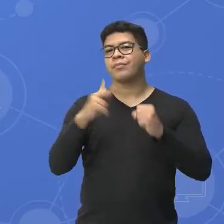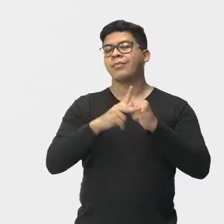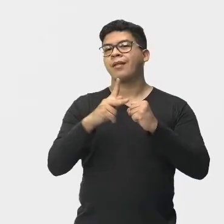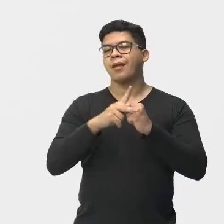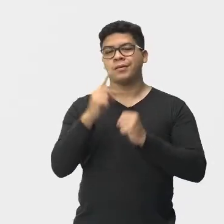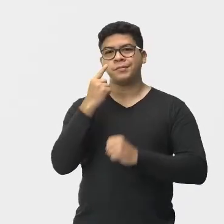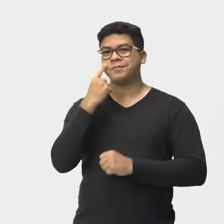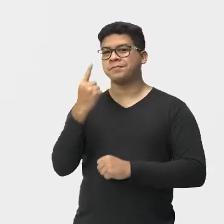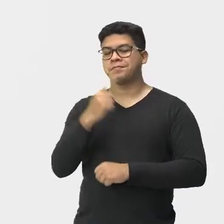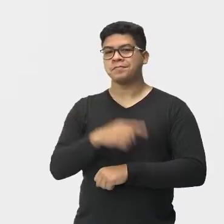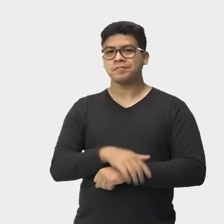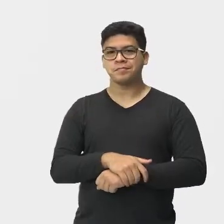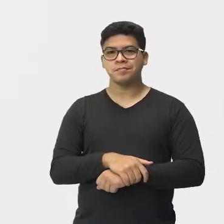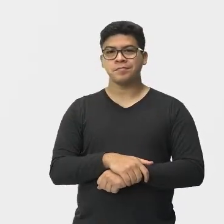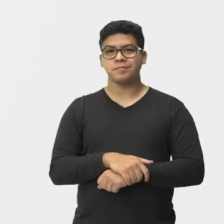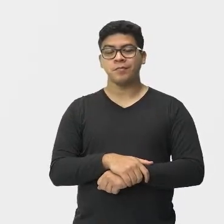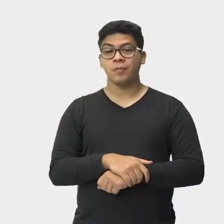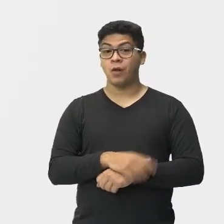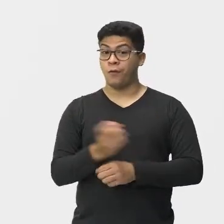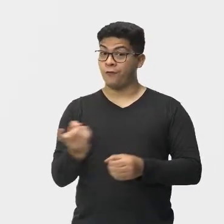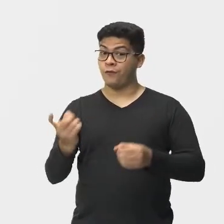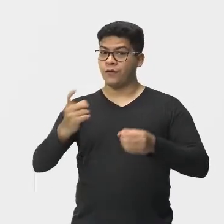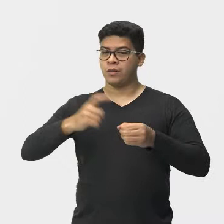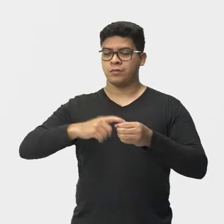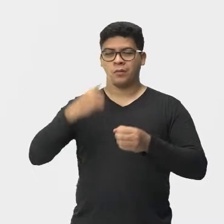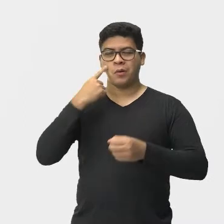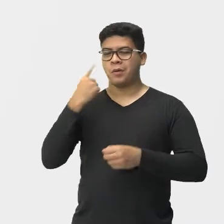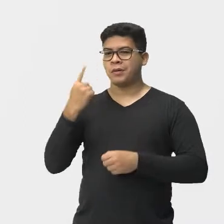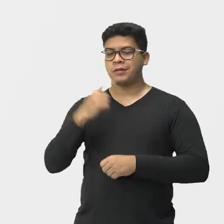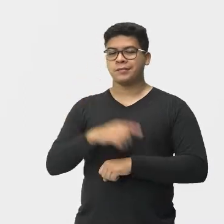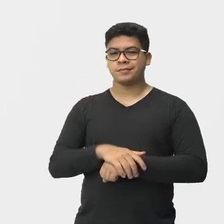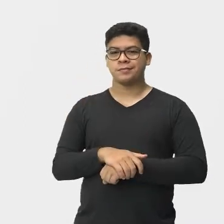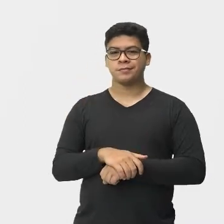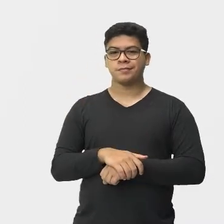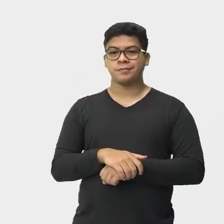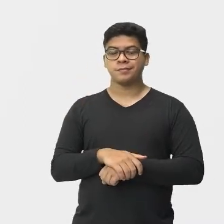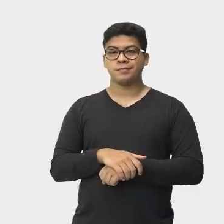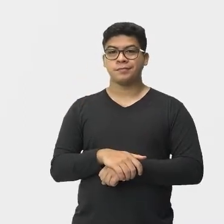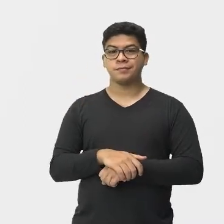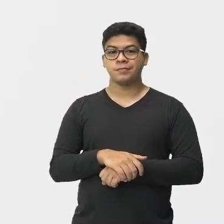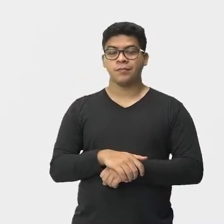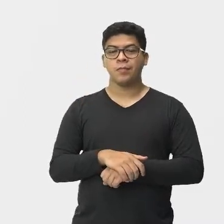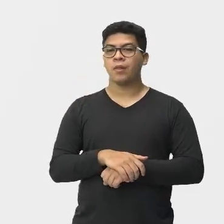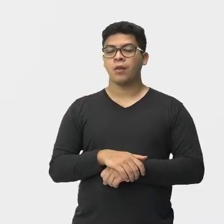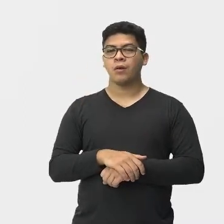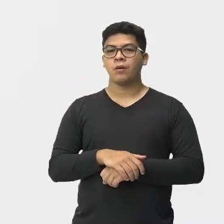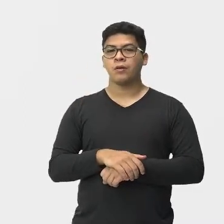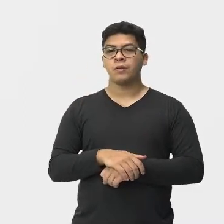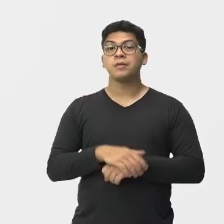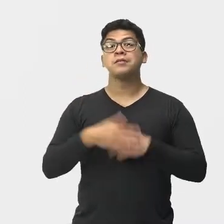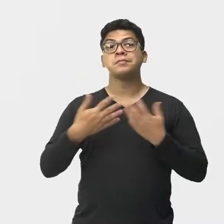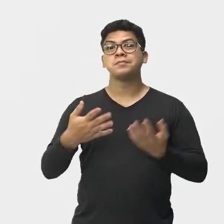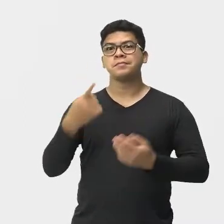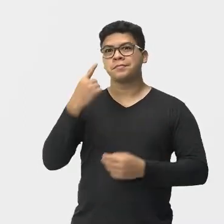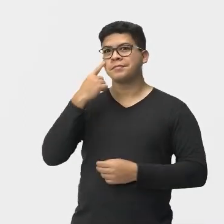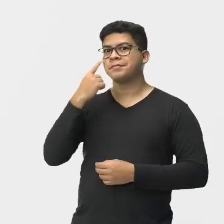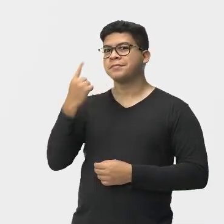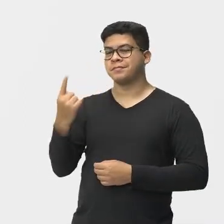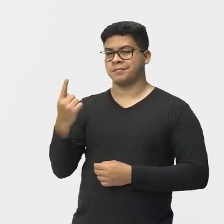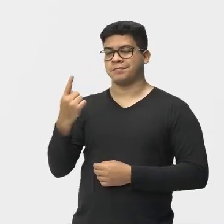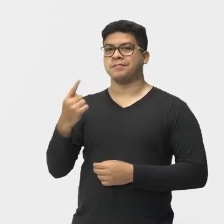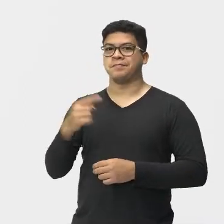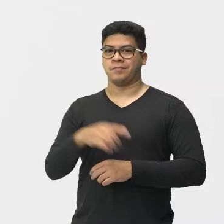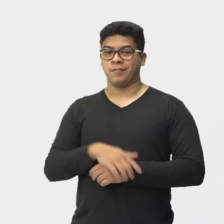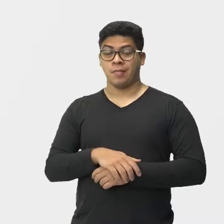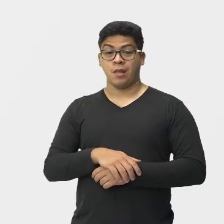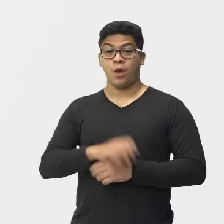exemplos? Vamos aqui voltar para a língua portuguesa. Observe aqui, ó. Comprei los calcetines azules, né? Então, eu tô falando